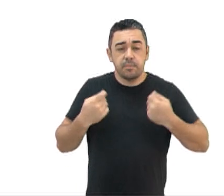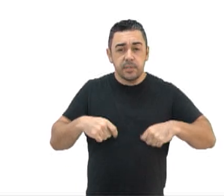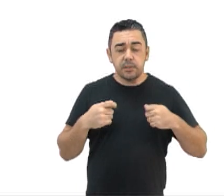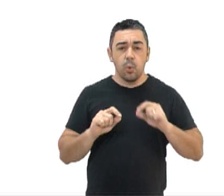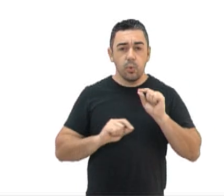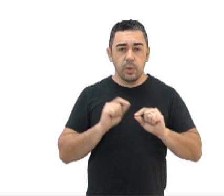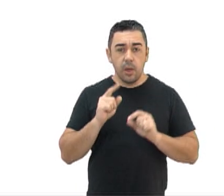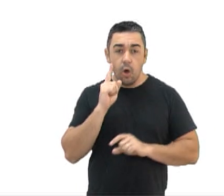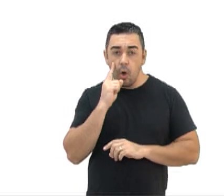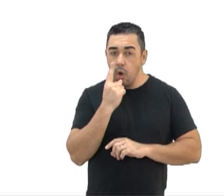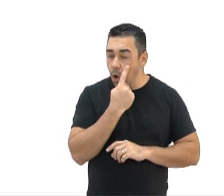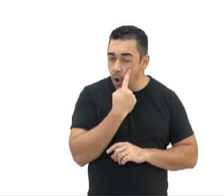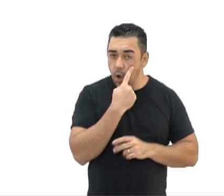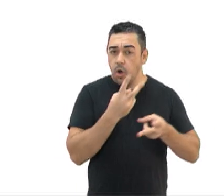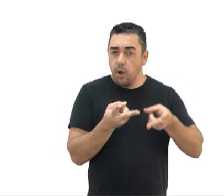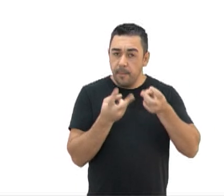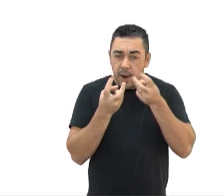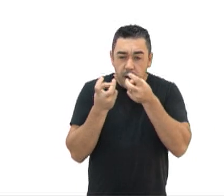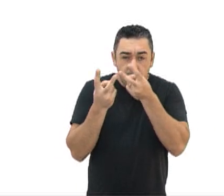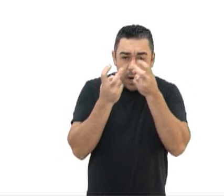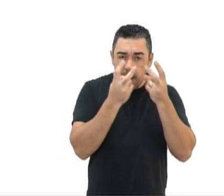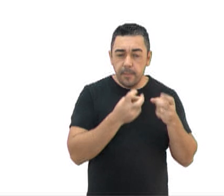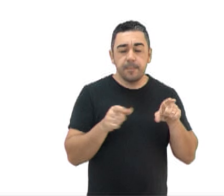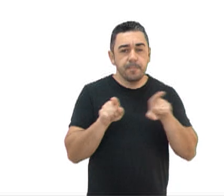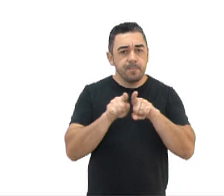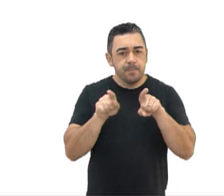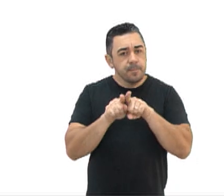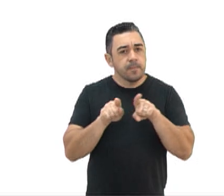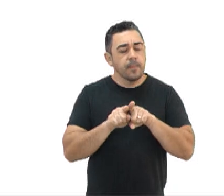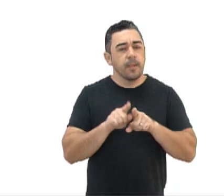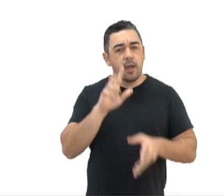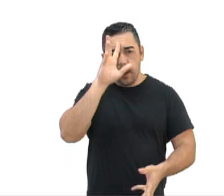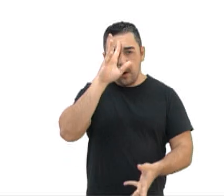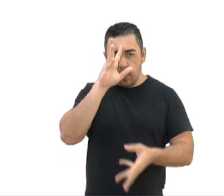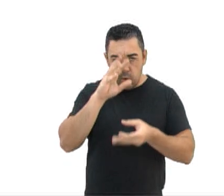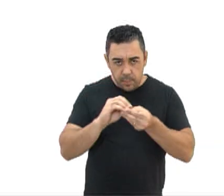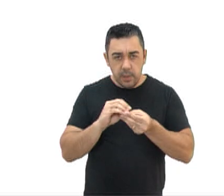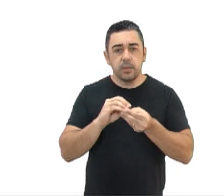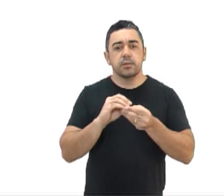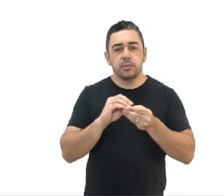a percepção. E assim, efetive-se a leitura da obra.